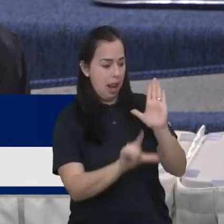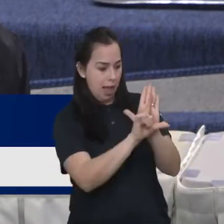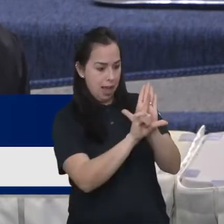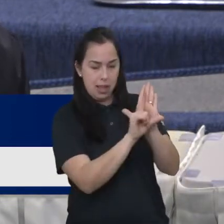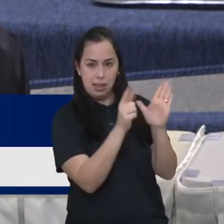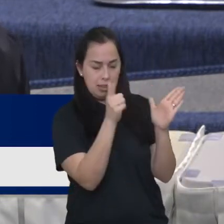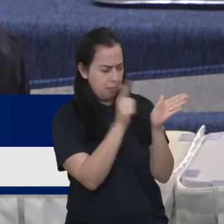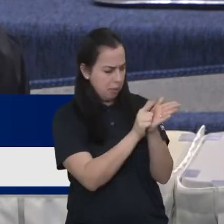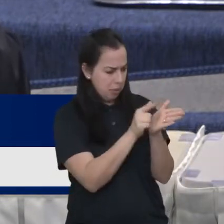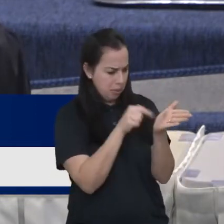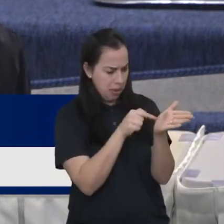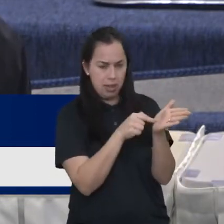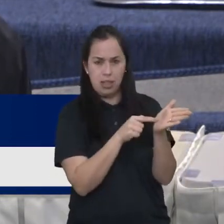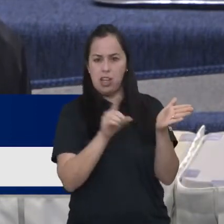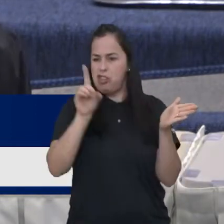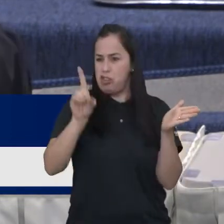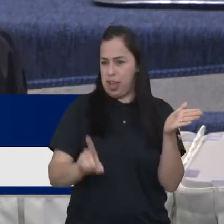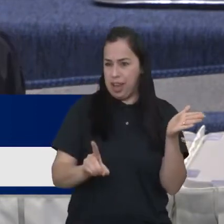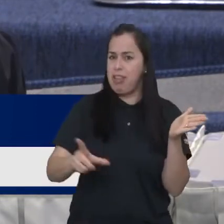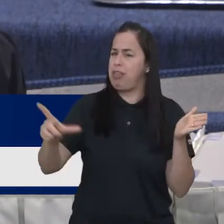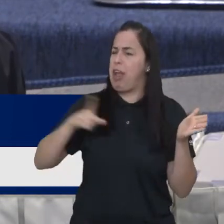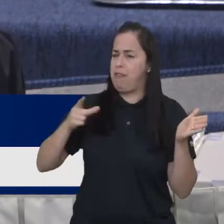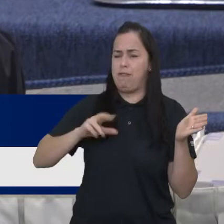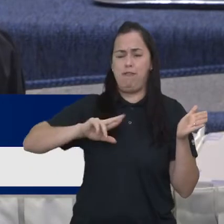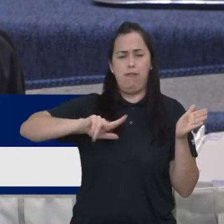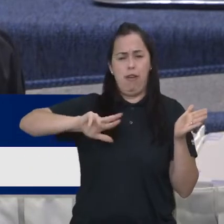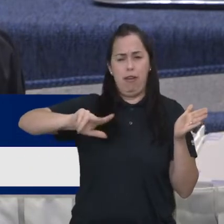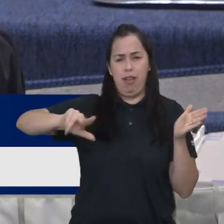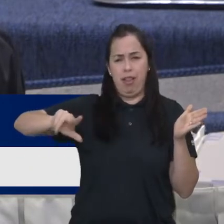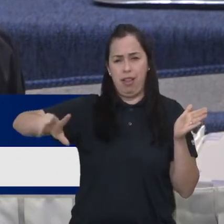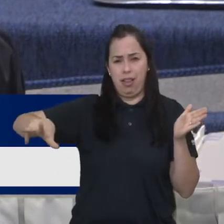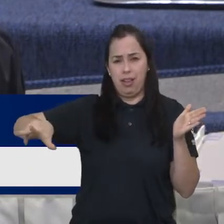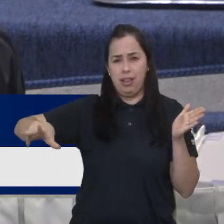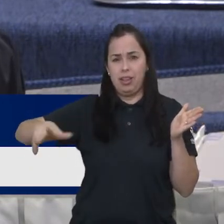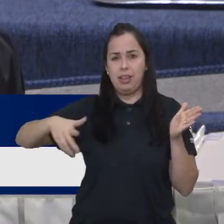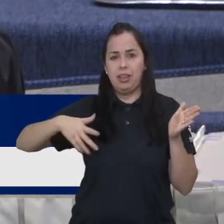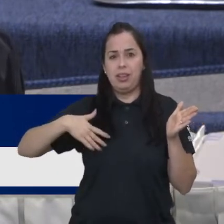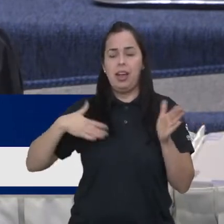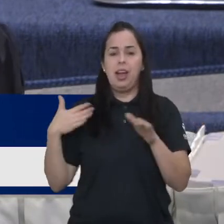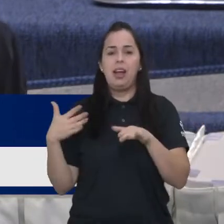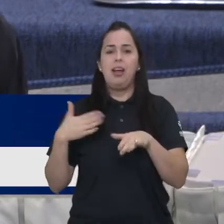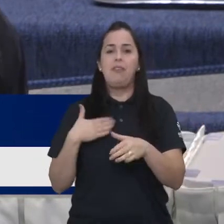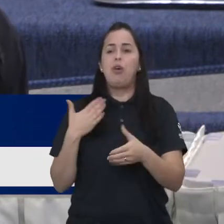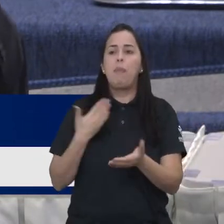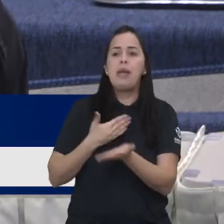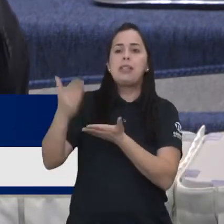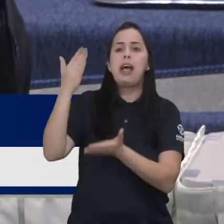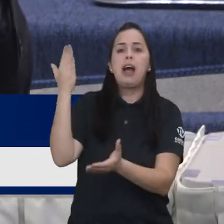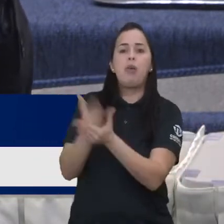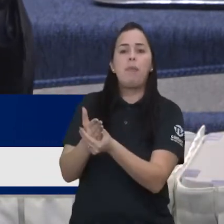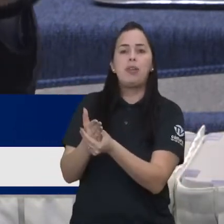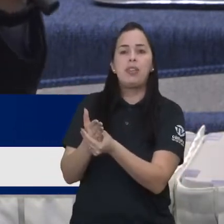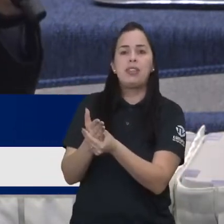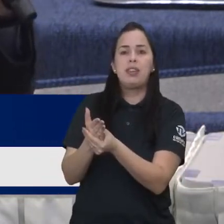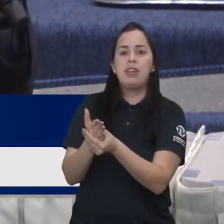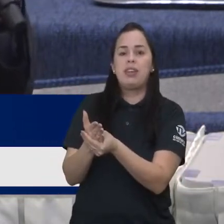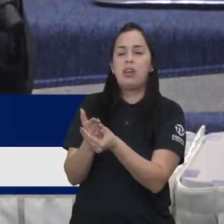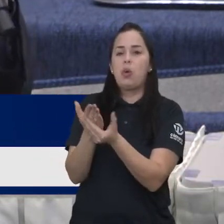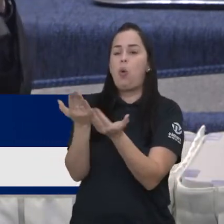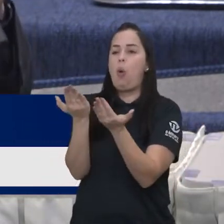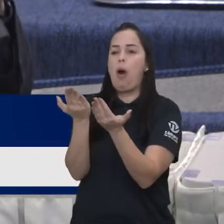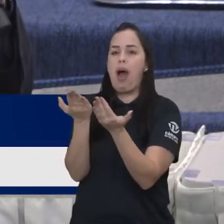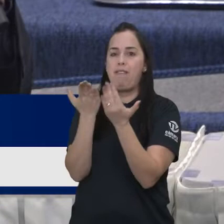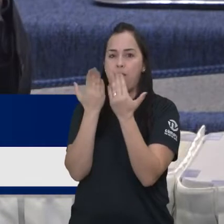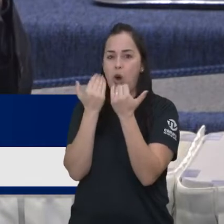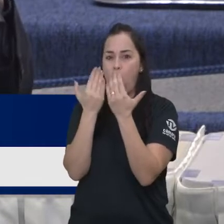Como é você transforma a direita? Direita a gente tem muitos, né, seria fácil, né, eu brinco lá com o juiz e falo assim, ah, é fácil, vou entrar com uma ação para acabar com a fome no mundo. É